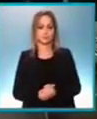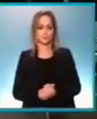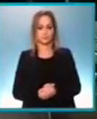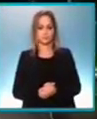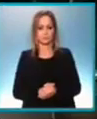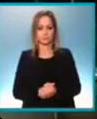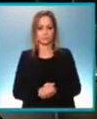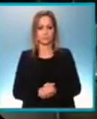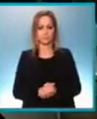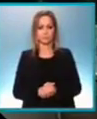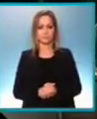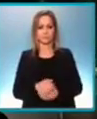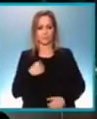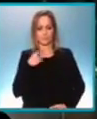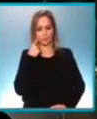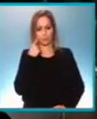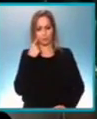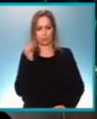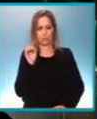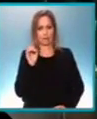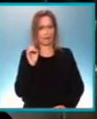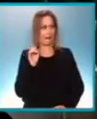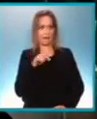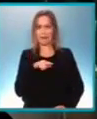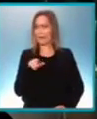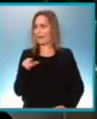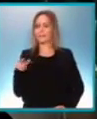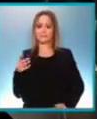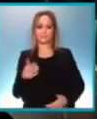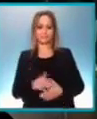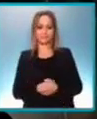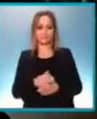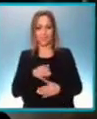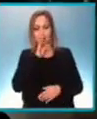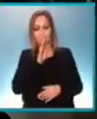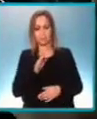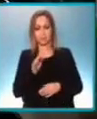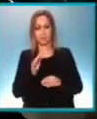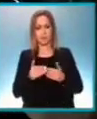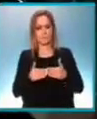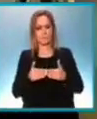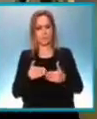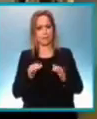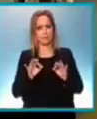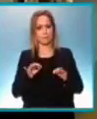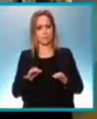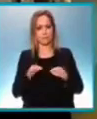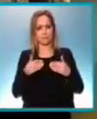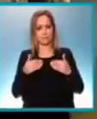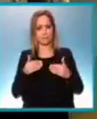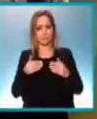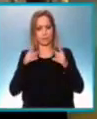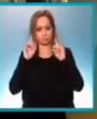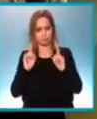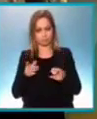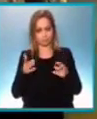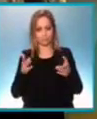Arroz, eu não vejo nada! Neste momento já estamos em ensaios finais para a estreia da sala de espera